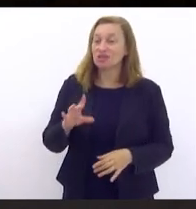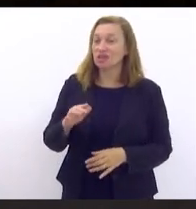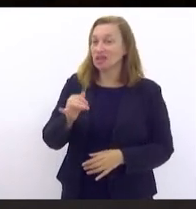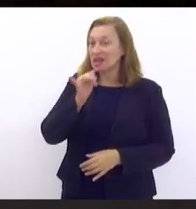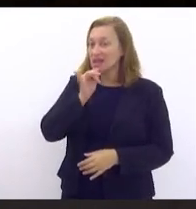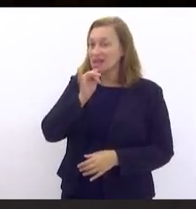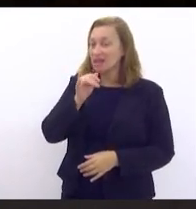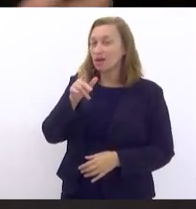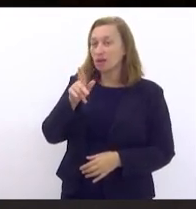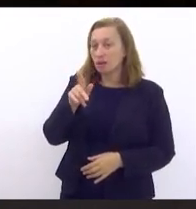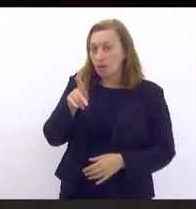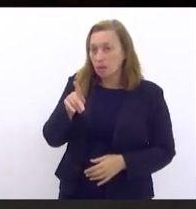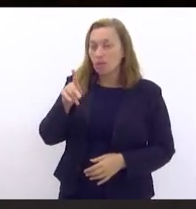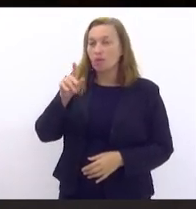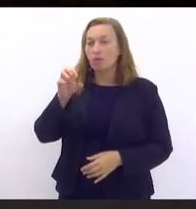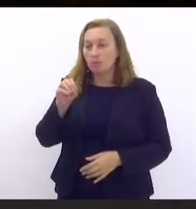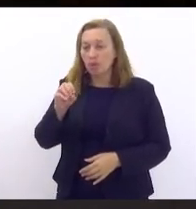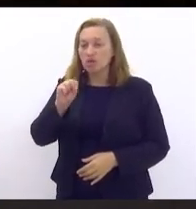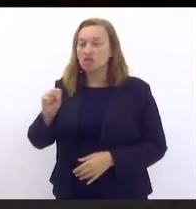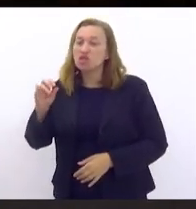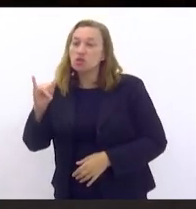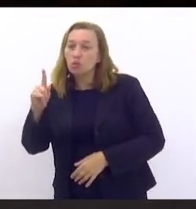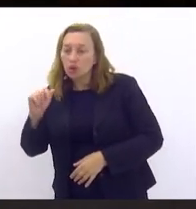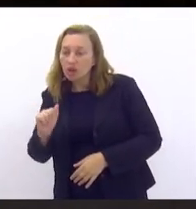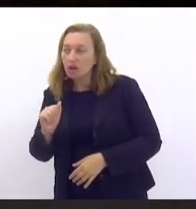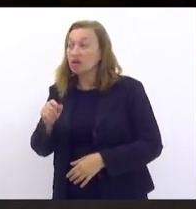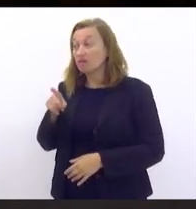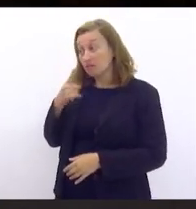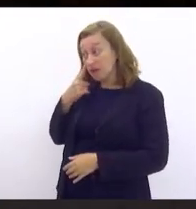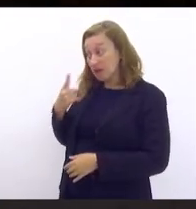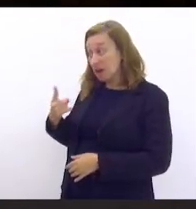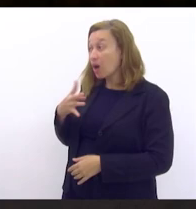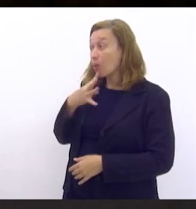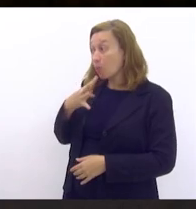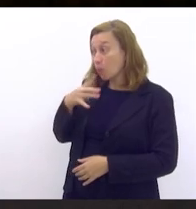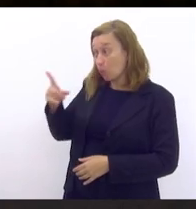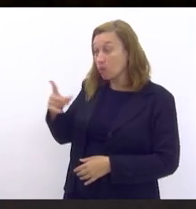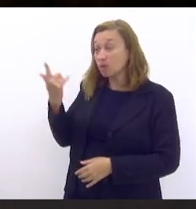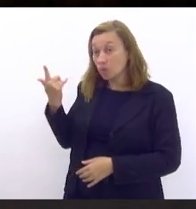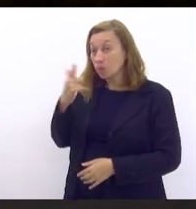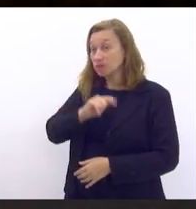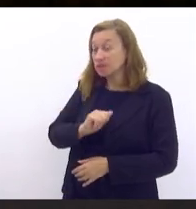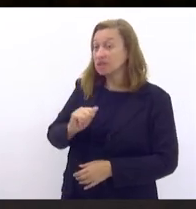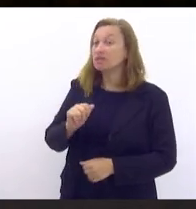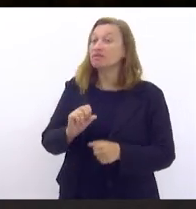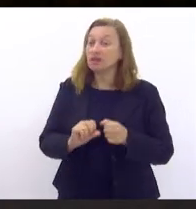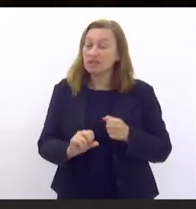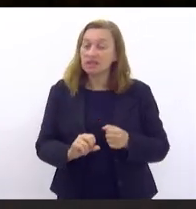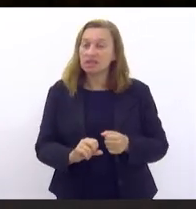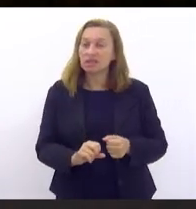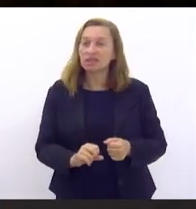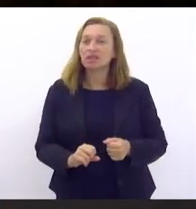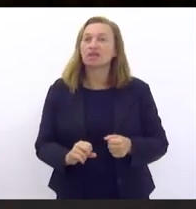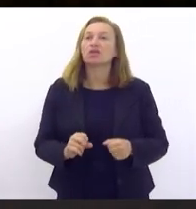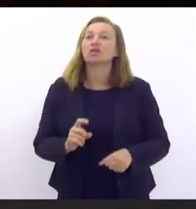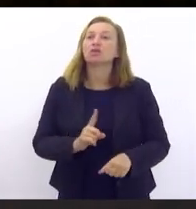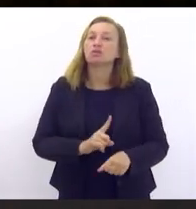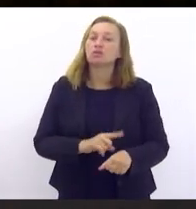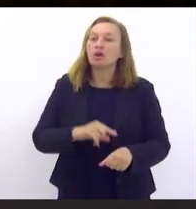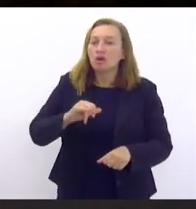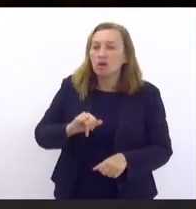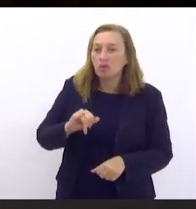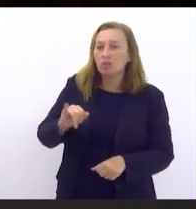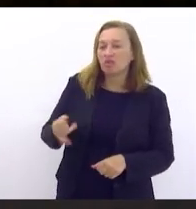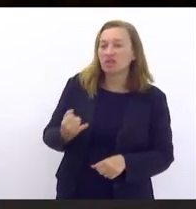o exemplo de Porciúncula vão a Porciúncula conheçam Porciúncula Porciúncula hoje tá conseguindo fazer o reaproveitamento de